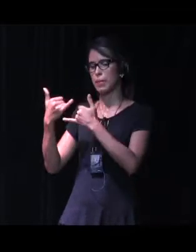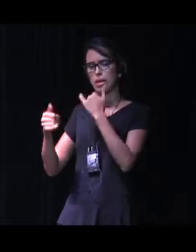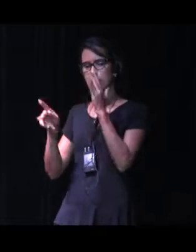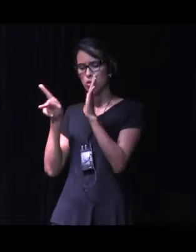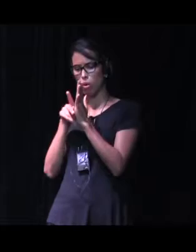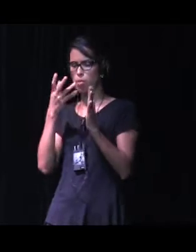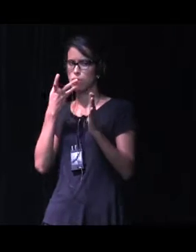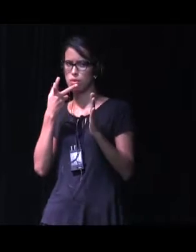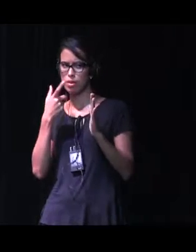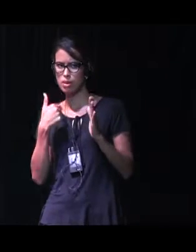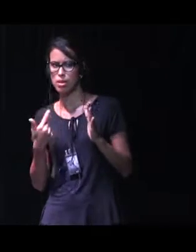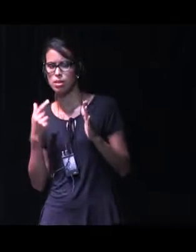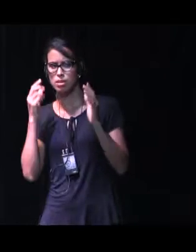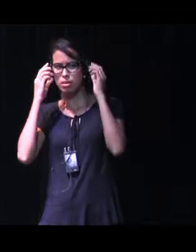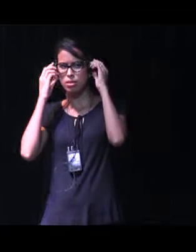que sempre estão